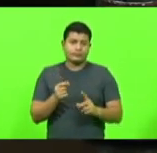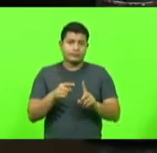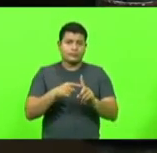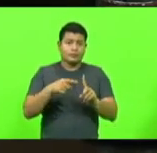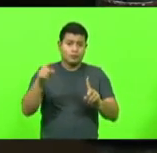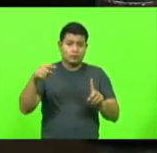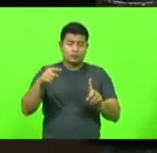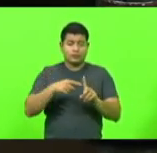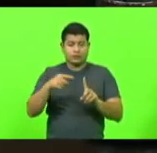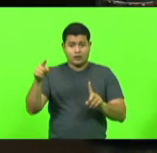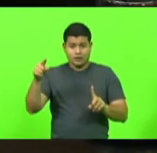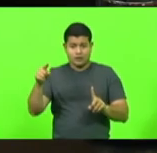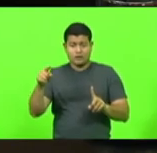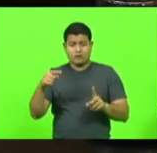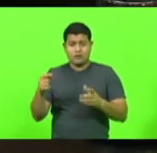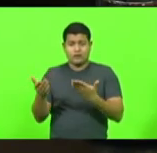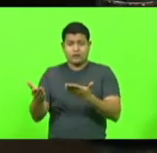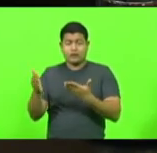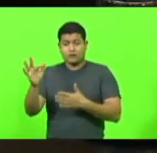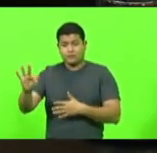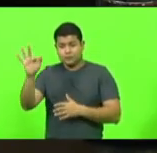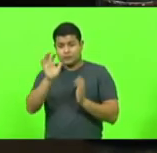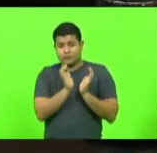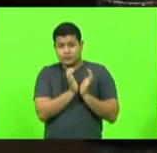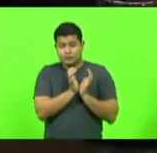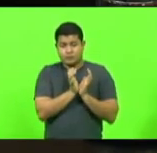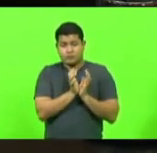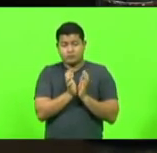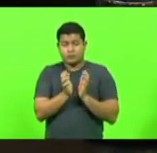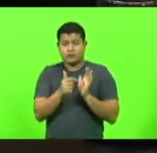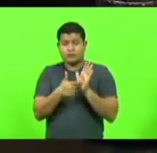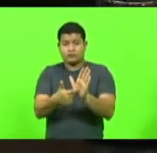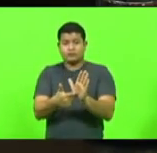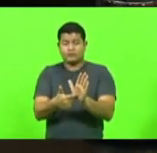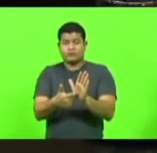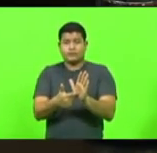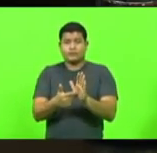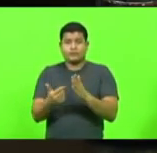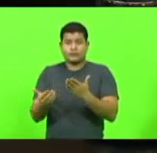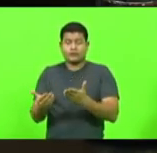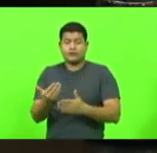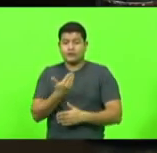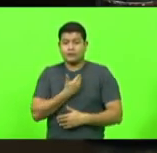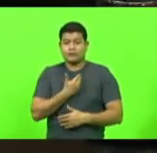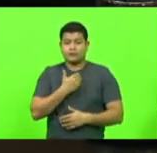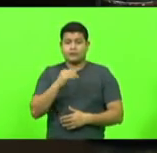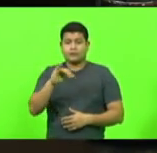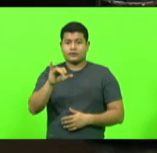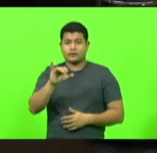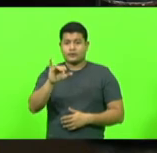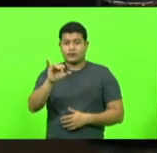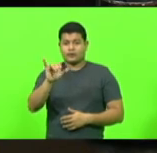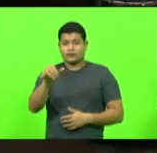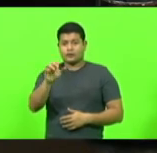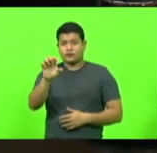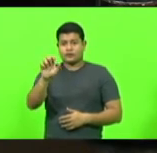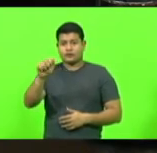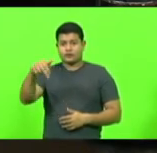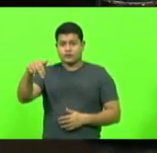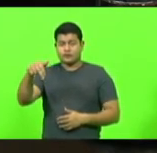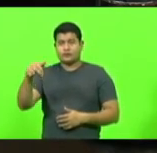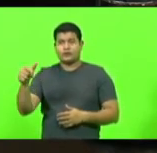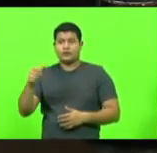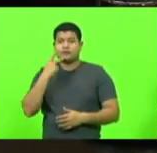a Federação das APAES nos traz, nosso colega Jean Marcos, ele fala que tem a carência